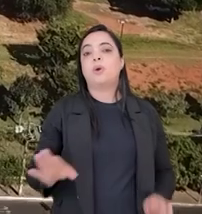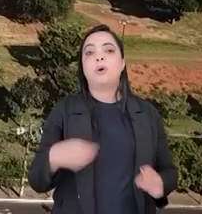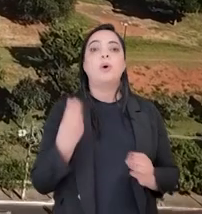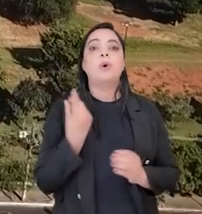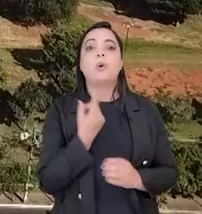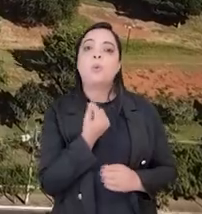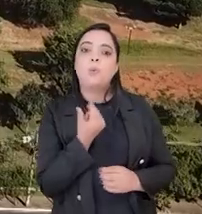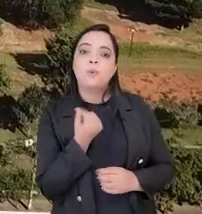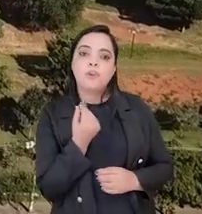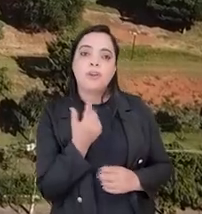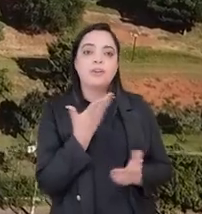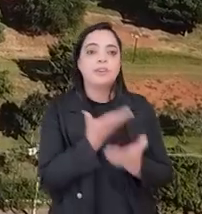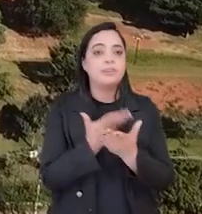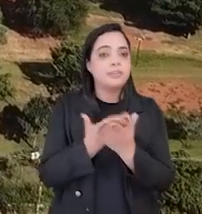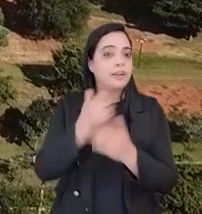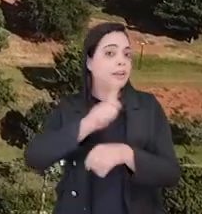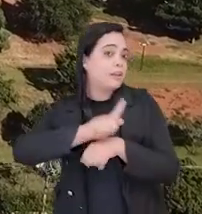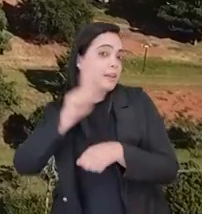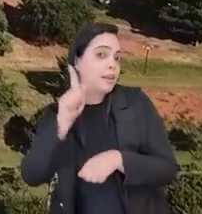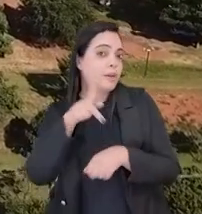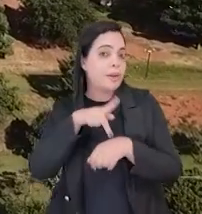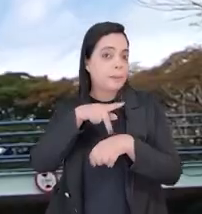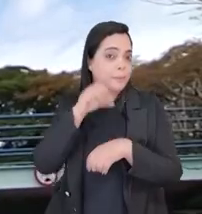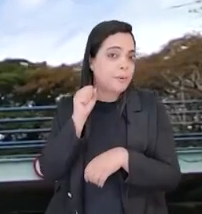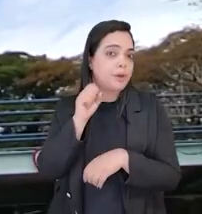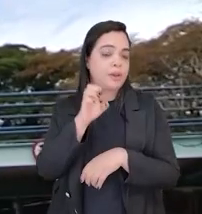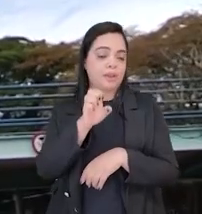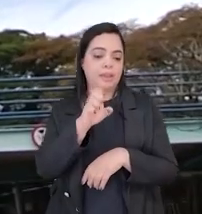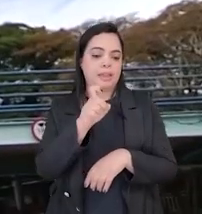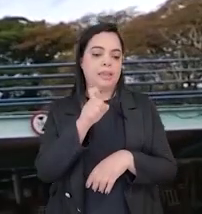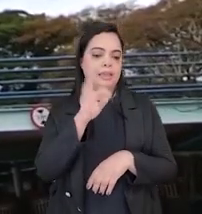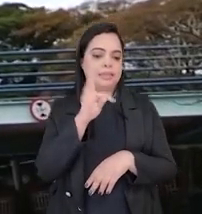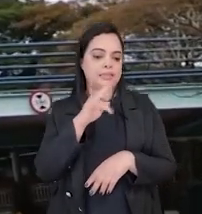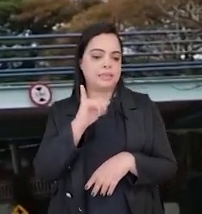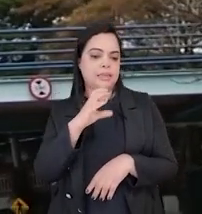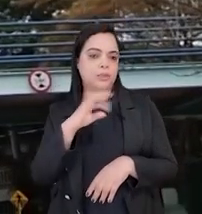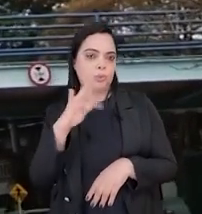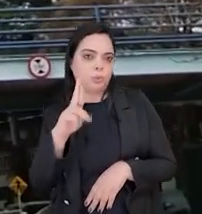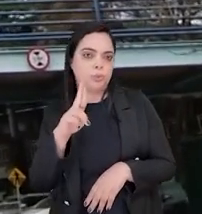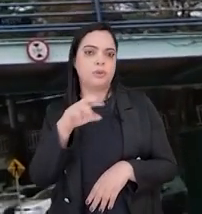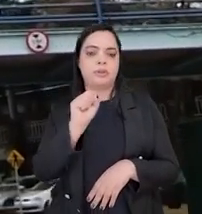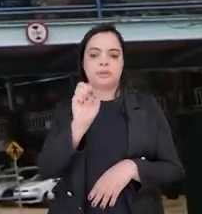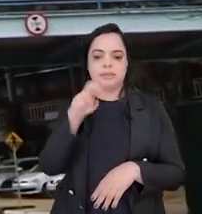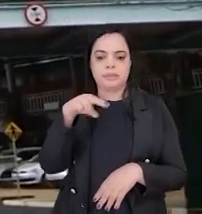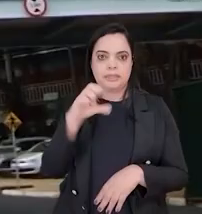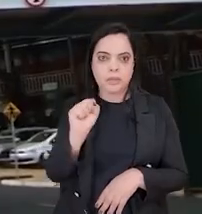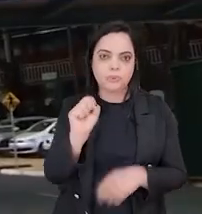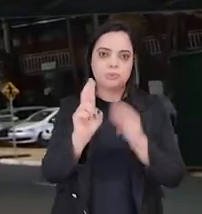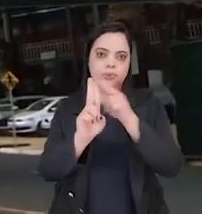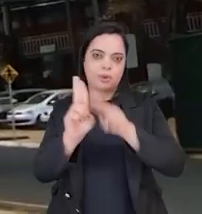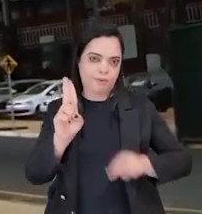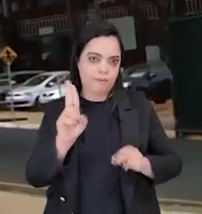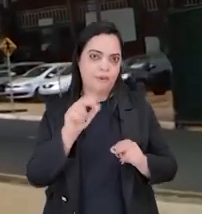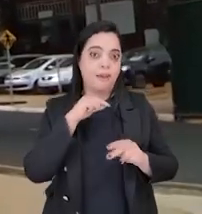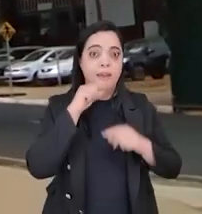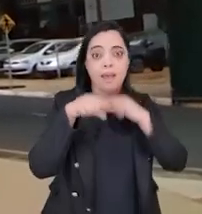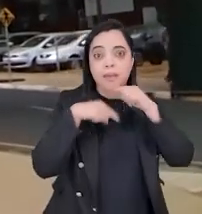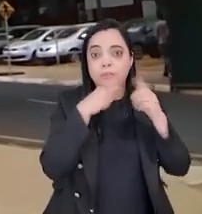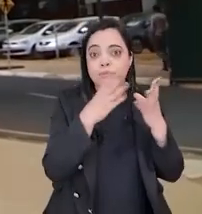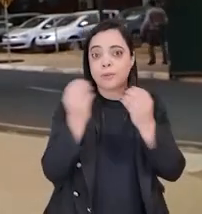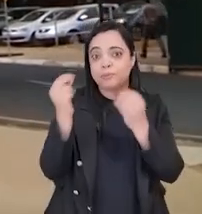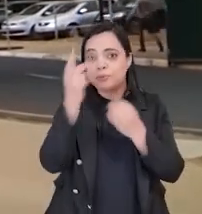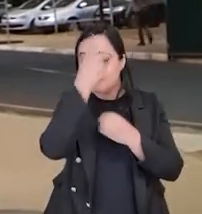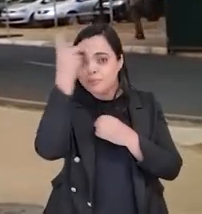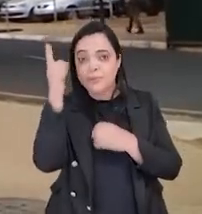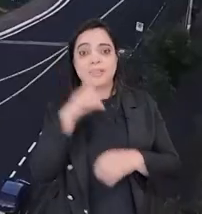Quanto custa para estudar Na graduação e na pós-graduação Stricto Sensu na UFU Esta é uma dúvida